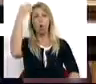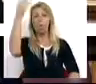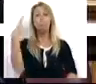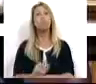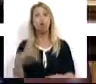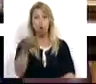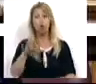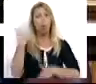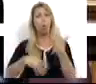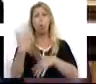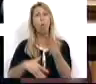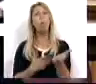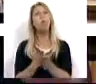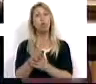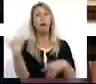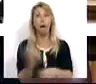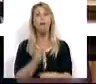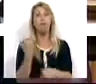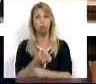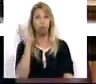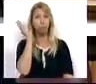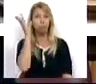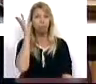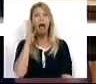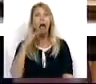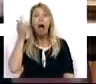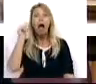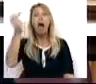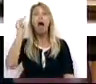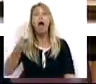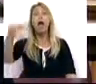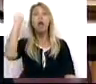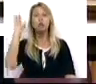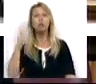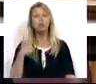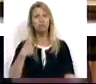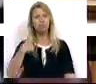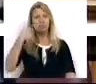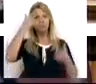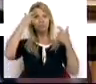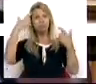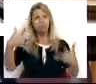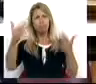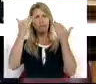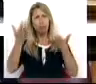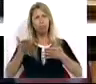continuam a funcionar ilegalmente há anos. E eu fico abismada com esta sua